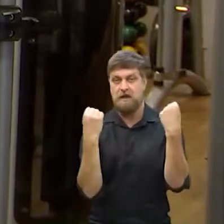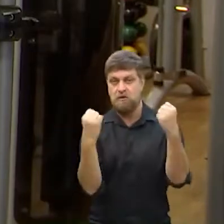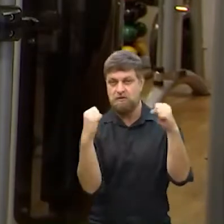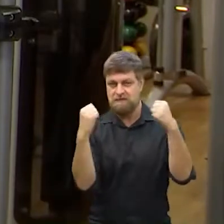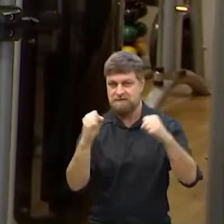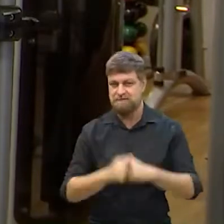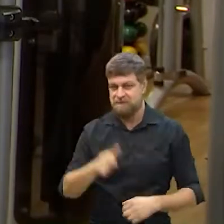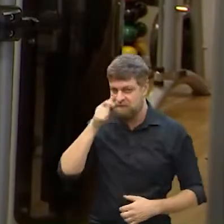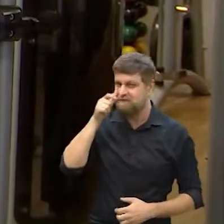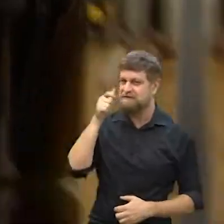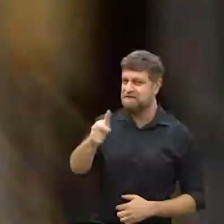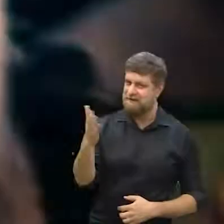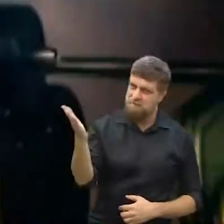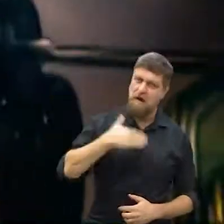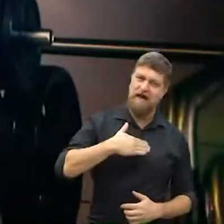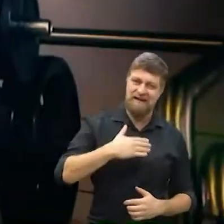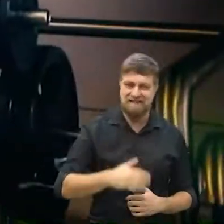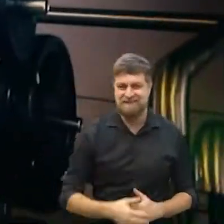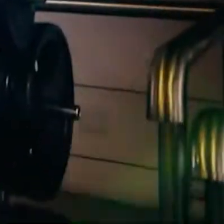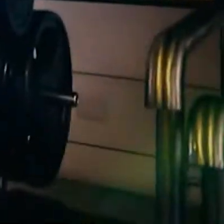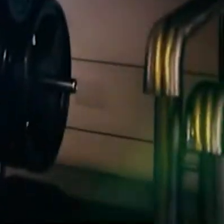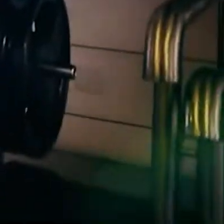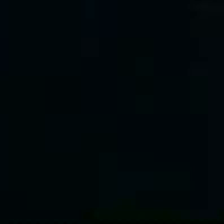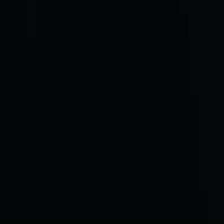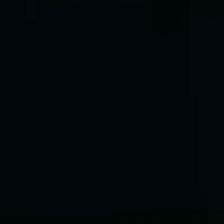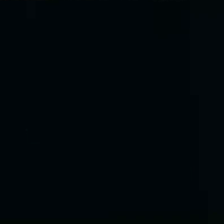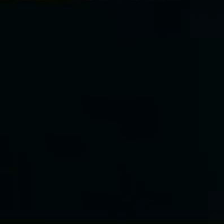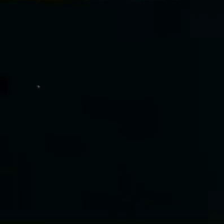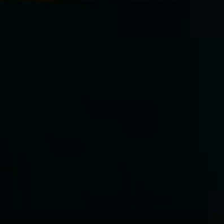física. Então, se liga aí, bora!